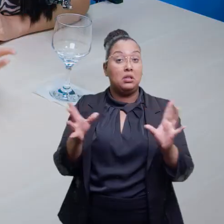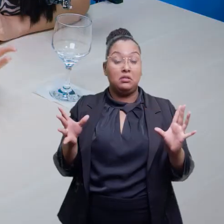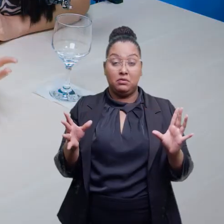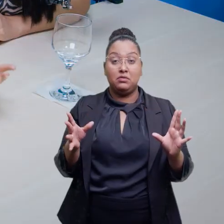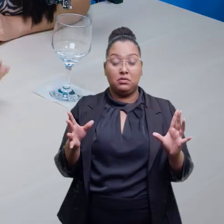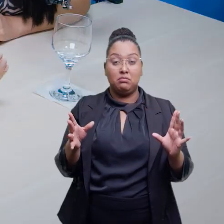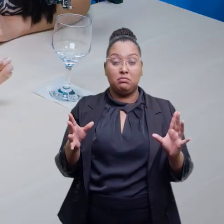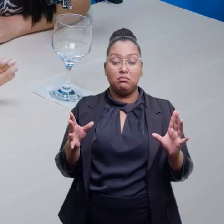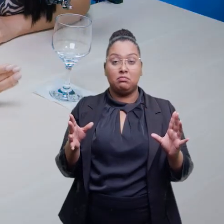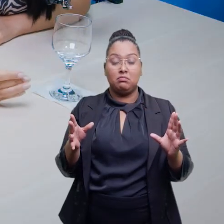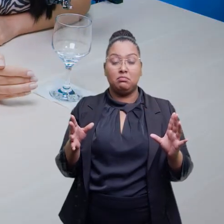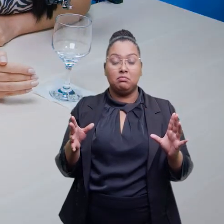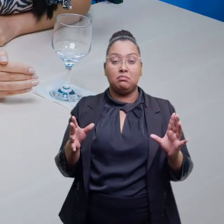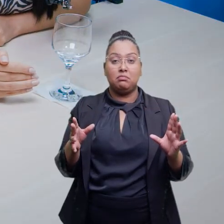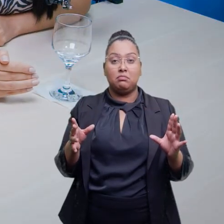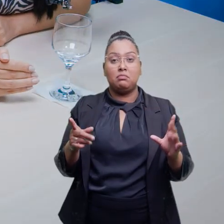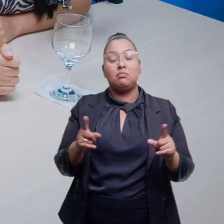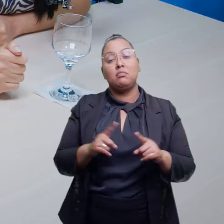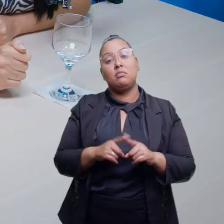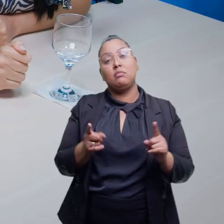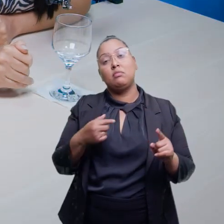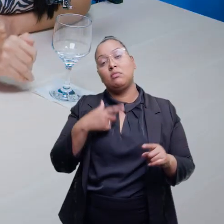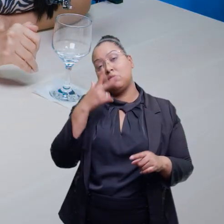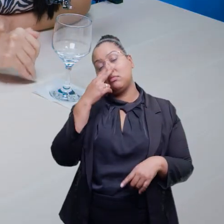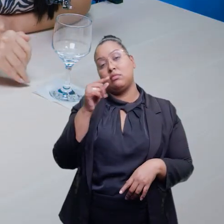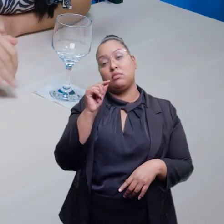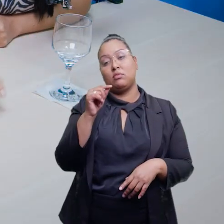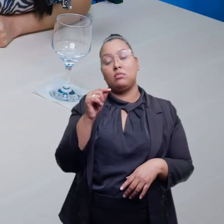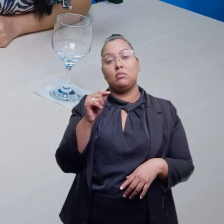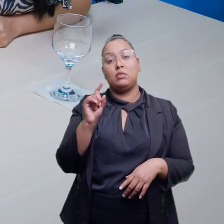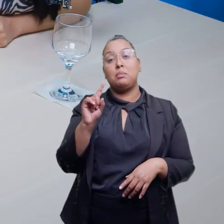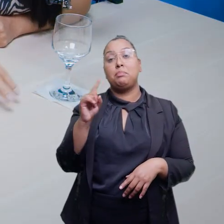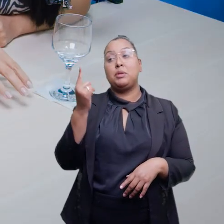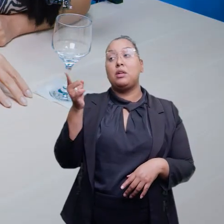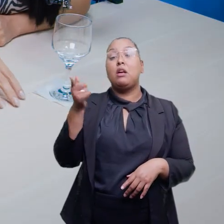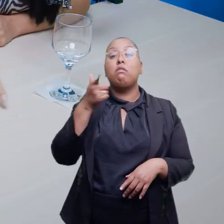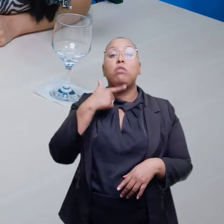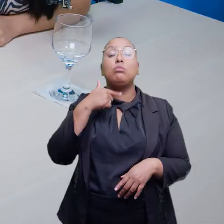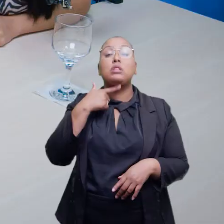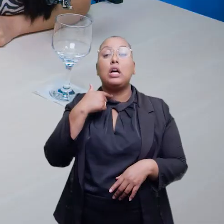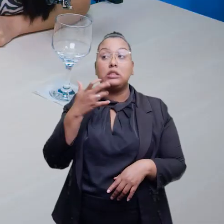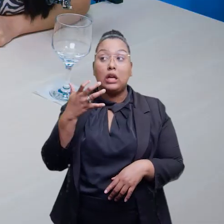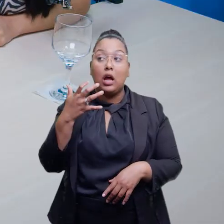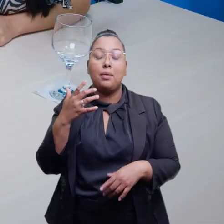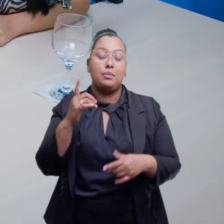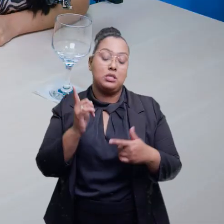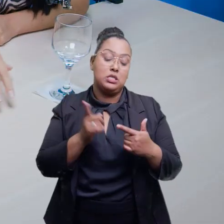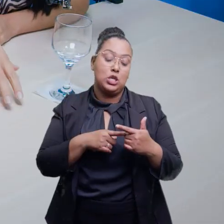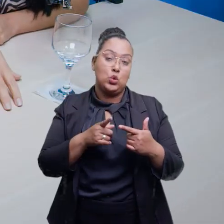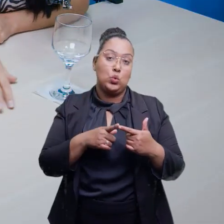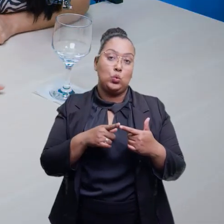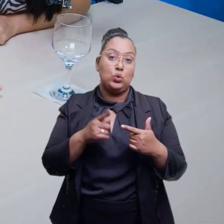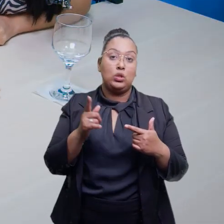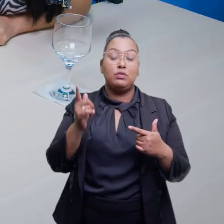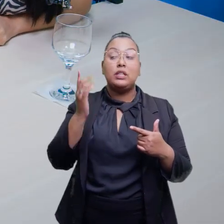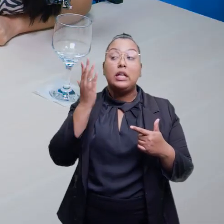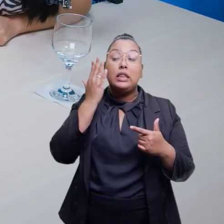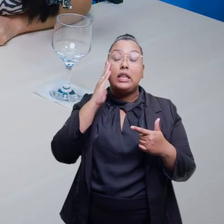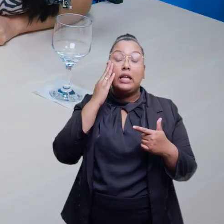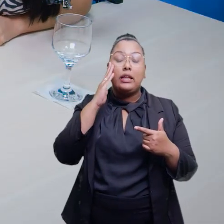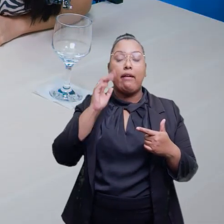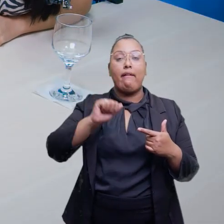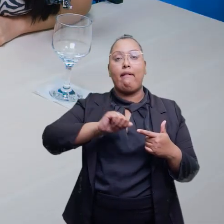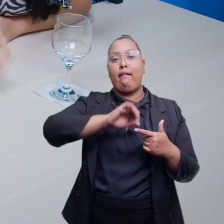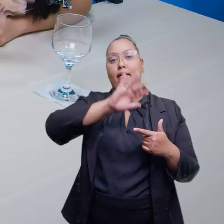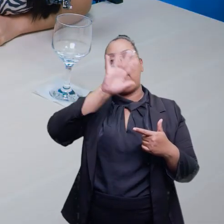né, se candidatar. Então, assim, eu acho que o primeiro passo é a vontade, e o segundo é você compreender a fundo,